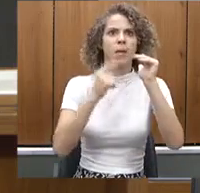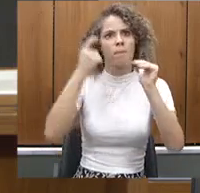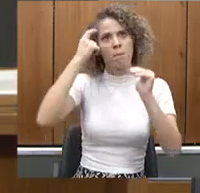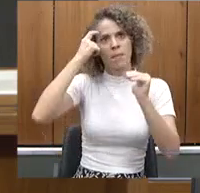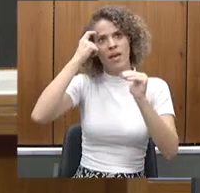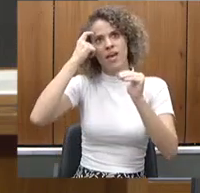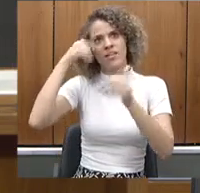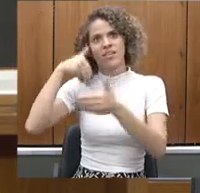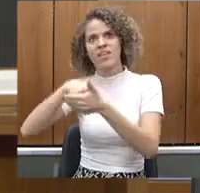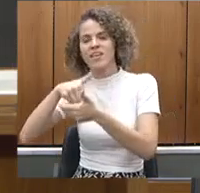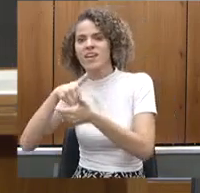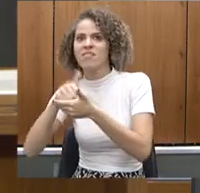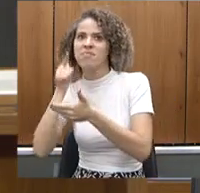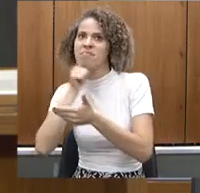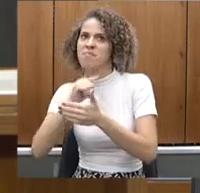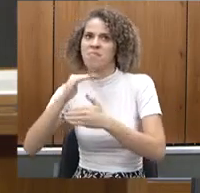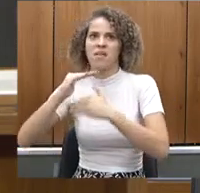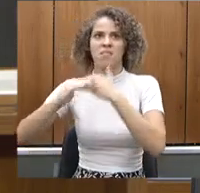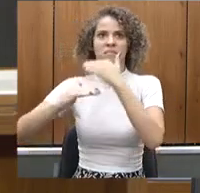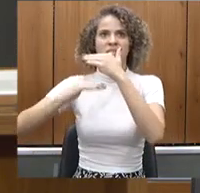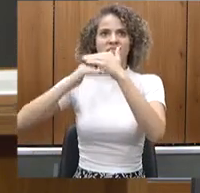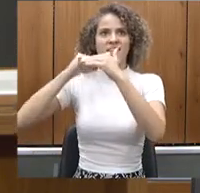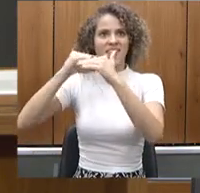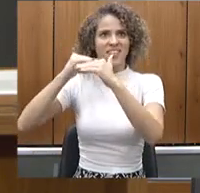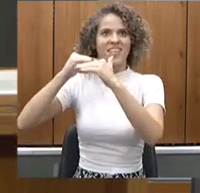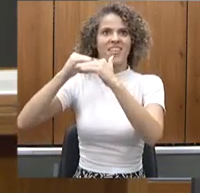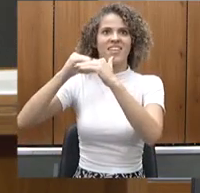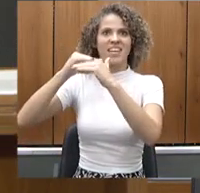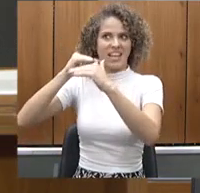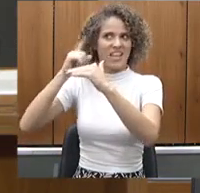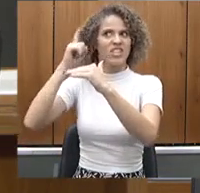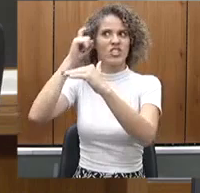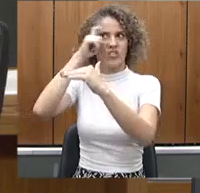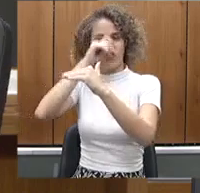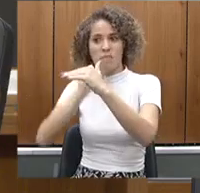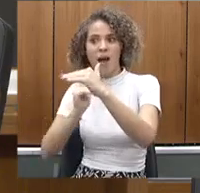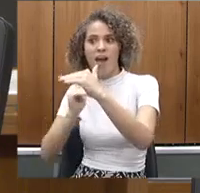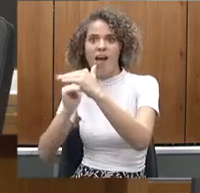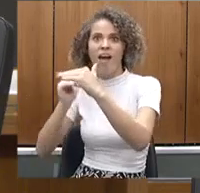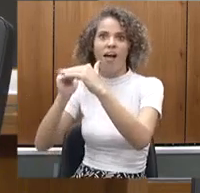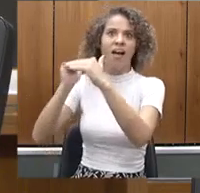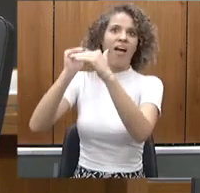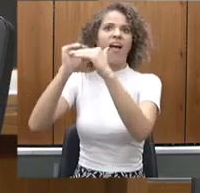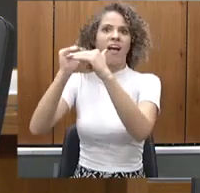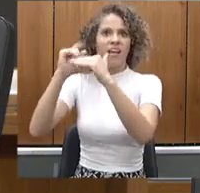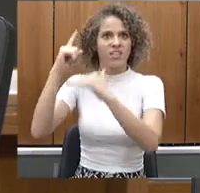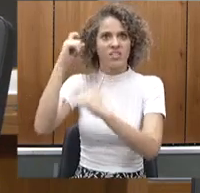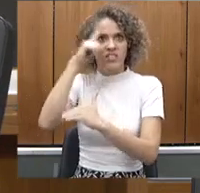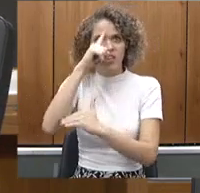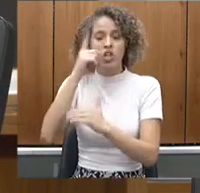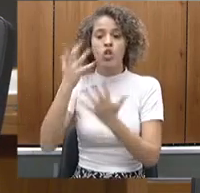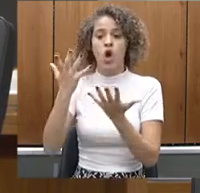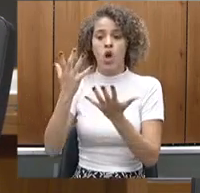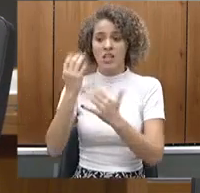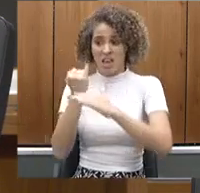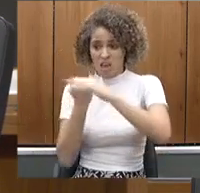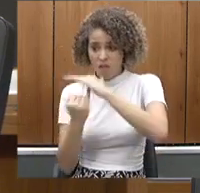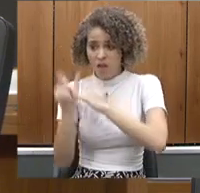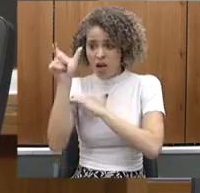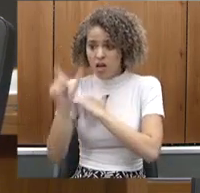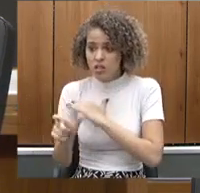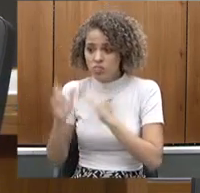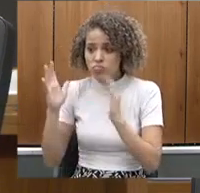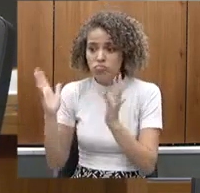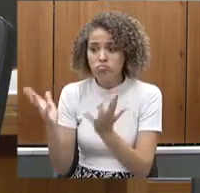igual o time chega no nível depois vai manter ele é muito mais difícil do que chegar ali e é o nós estamos fazendo nós estamos investindo em qualidade nós estamos